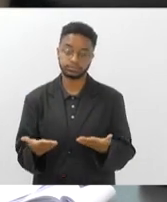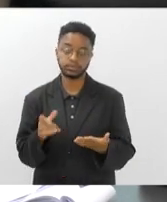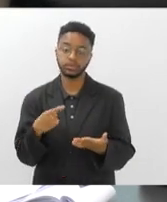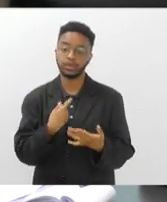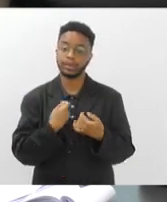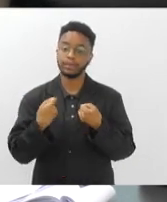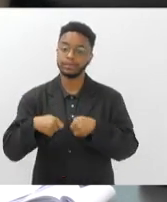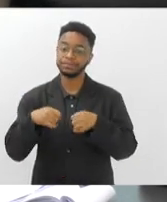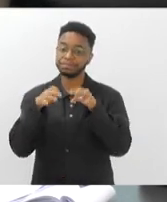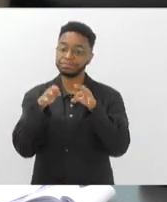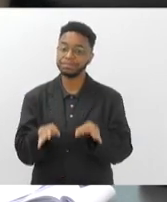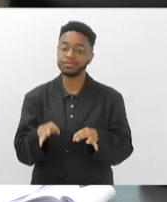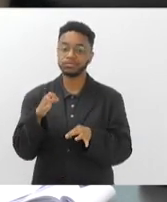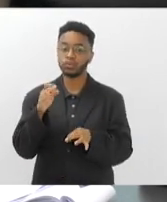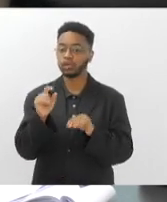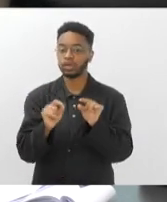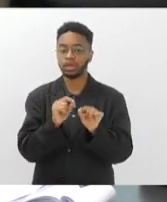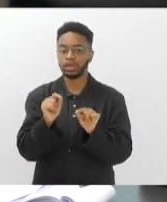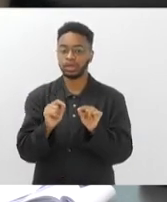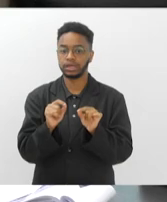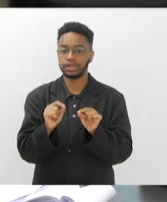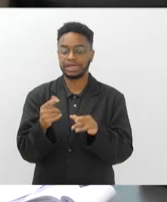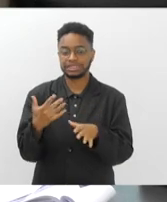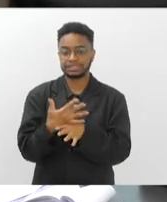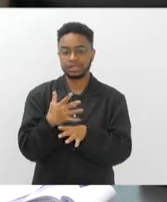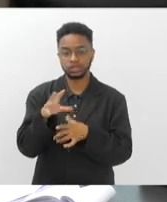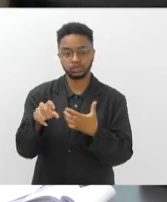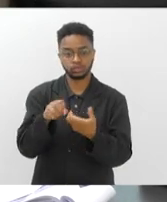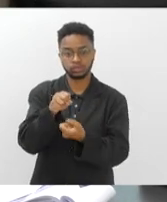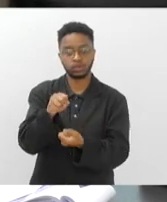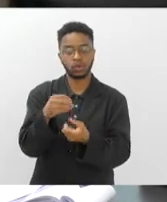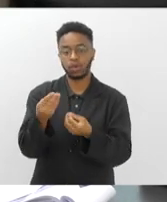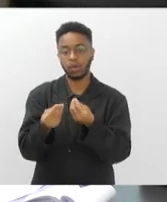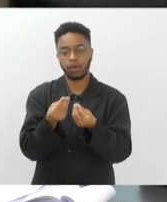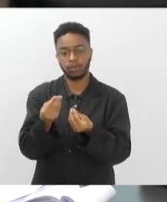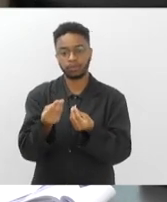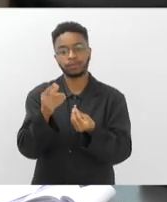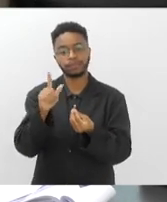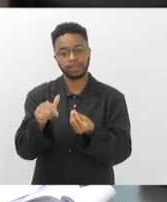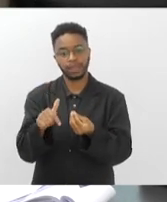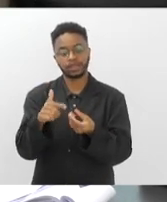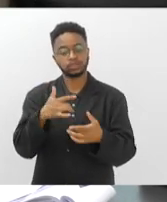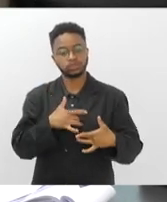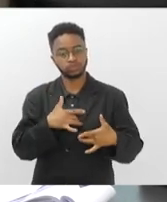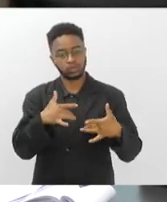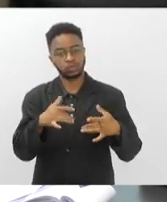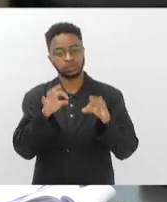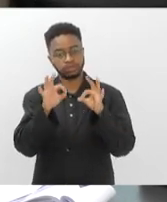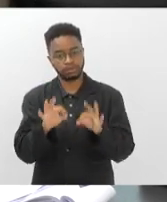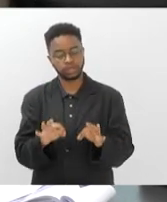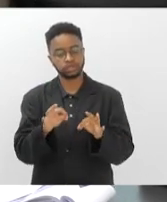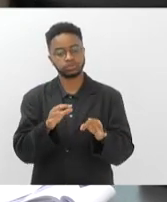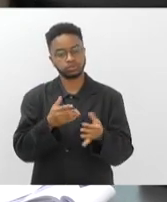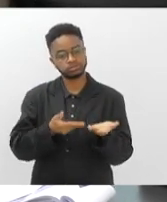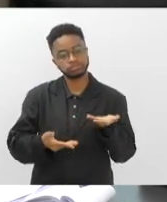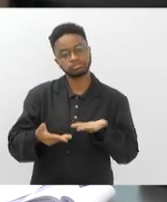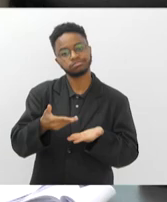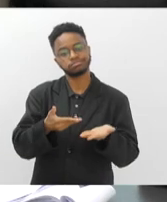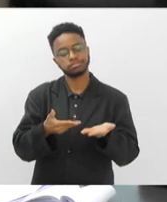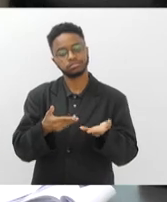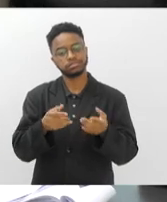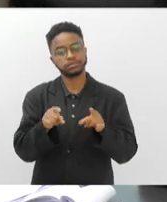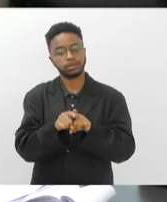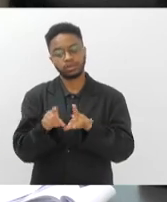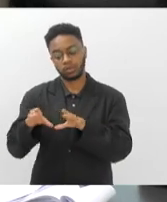precisa também, em termos de cidade sustentável, é exatamente uma solidariedade orgânica. E